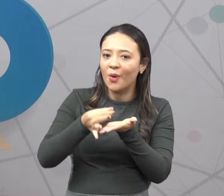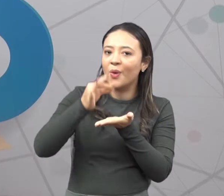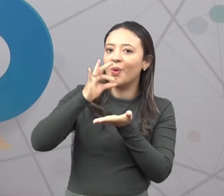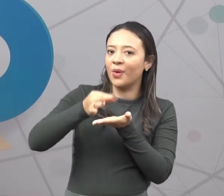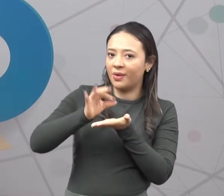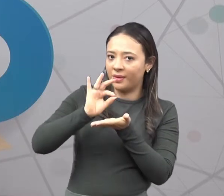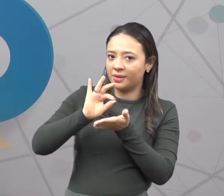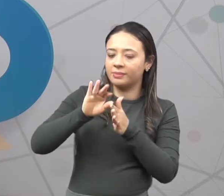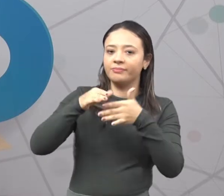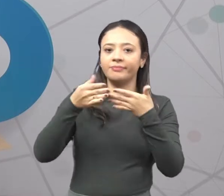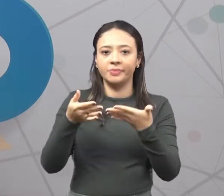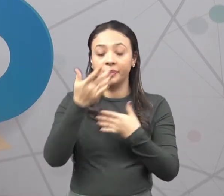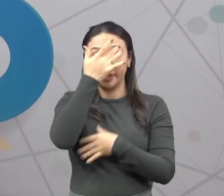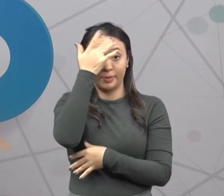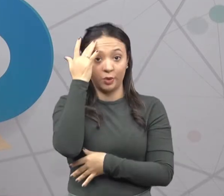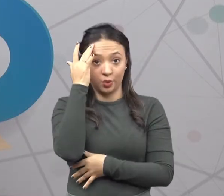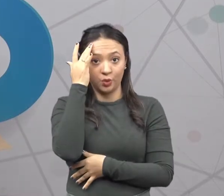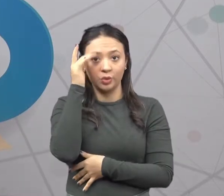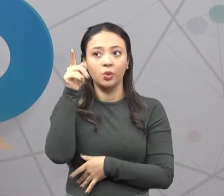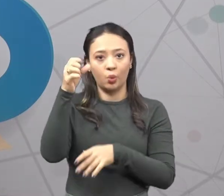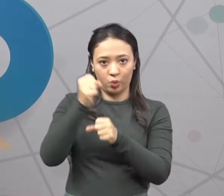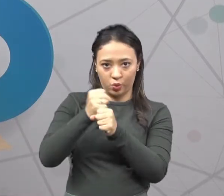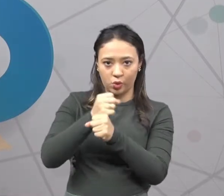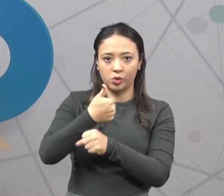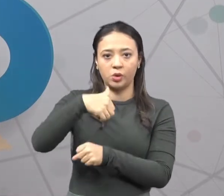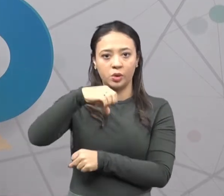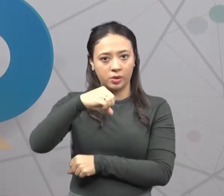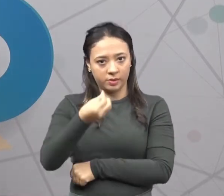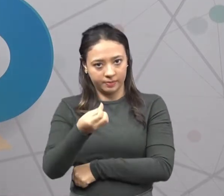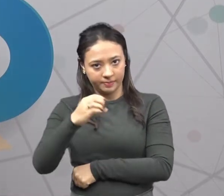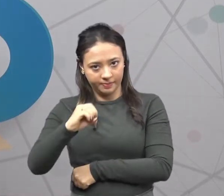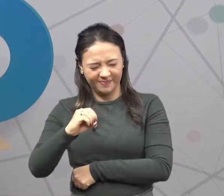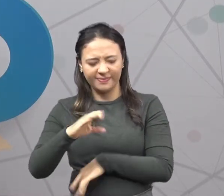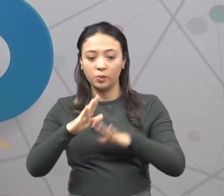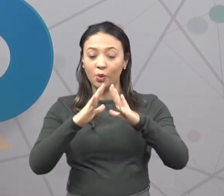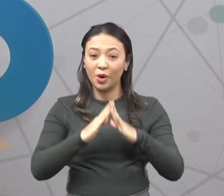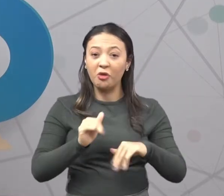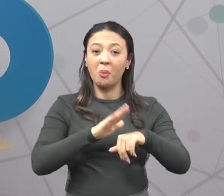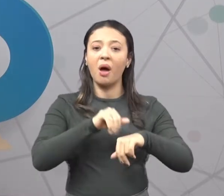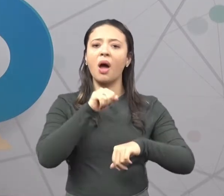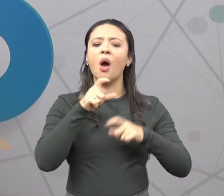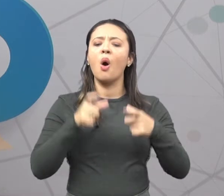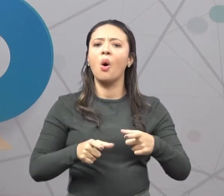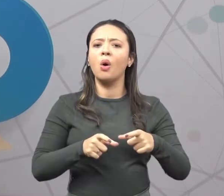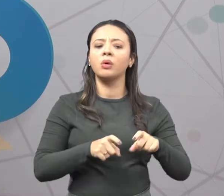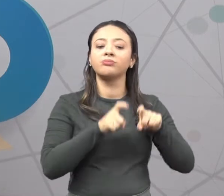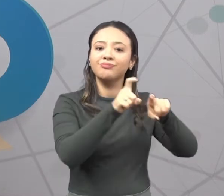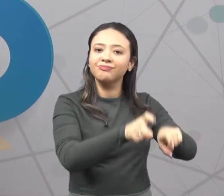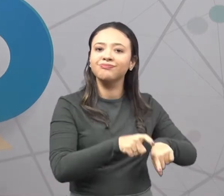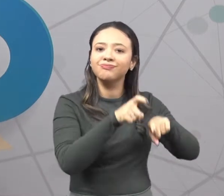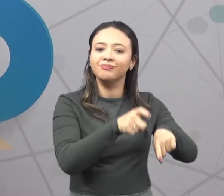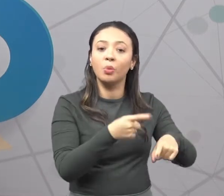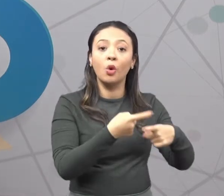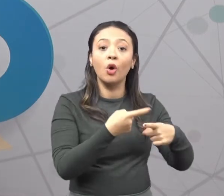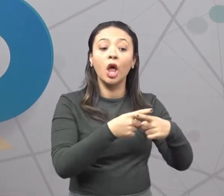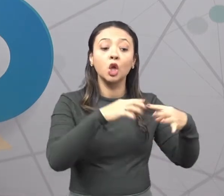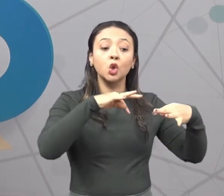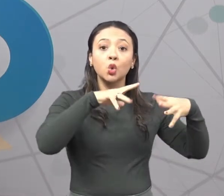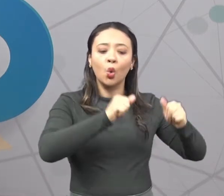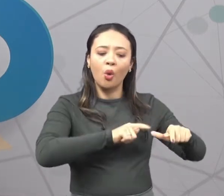Então, as pessoas nessa época moravam mais no campo, porque as atividades eram desenvolvidas